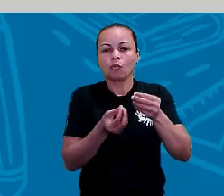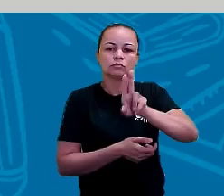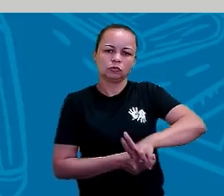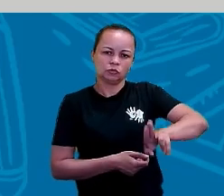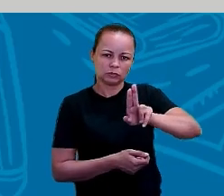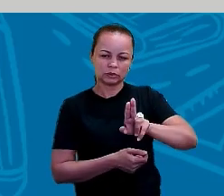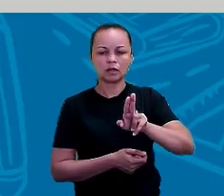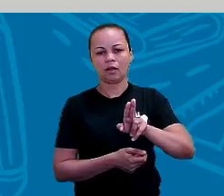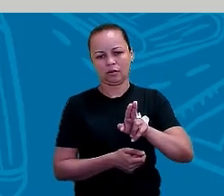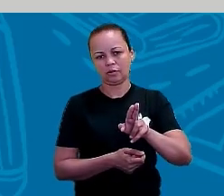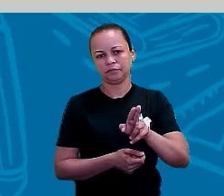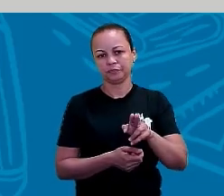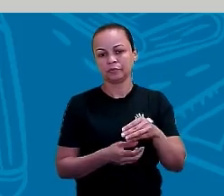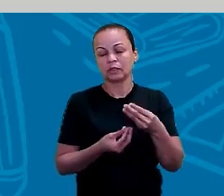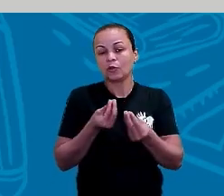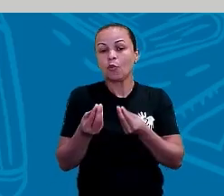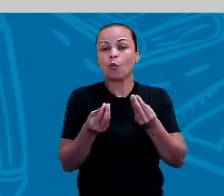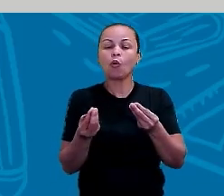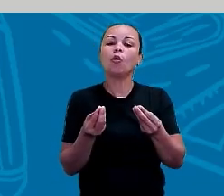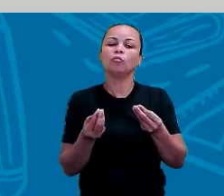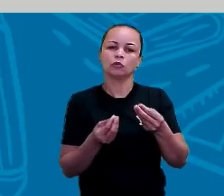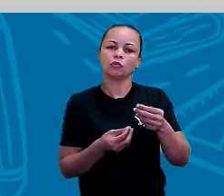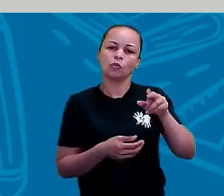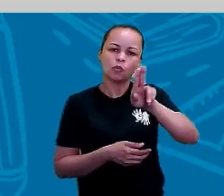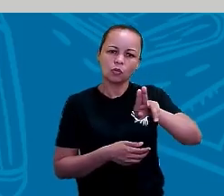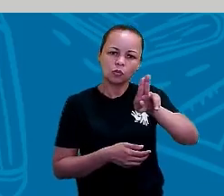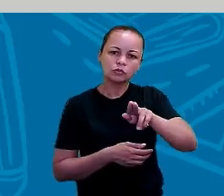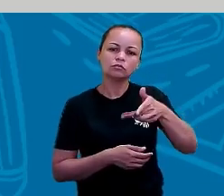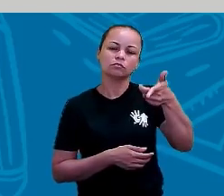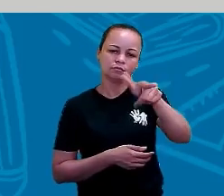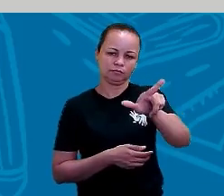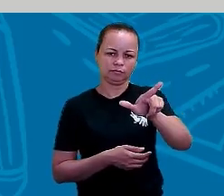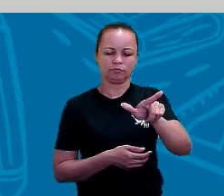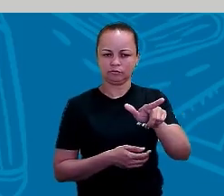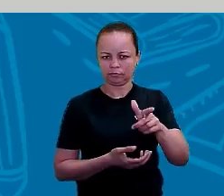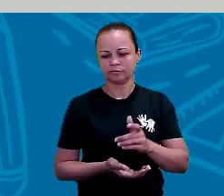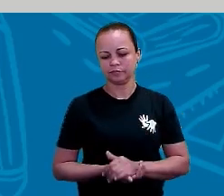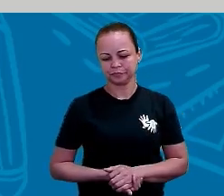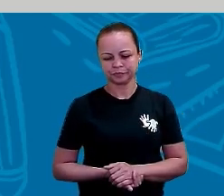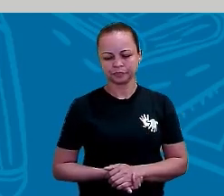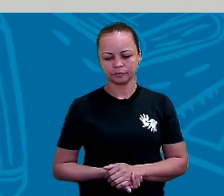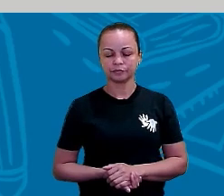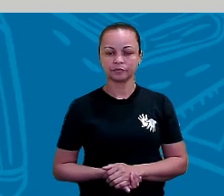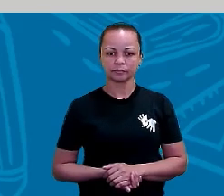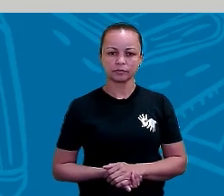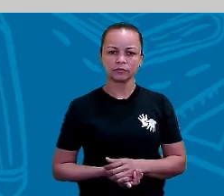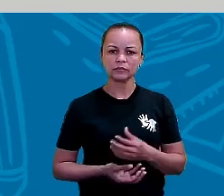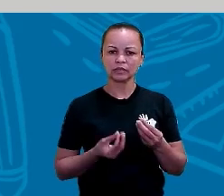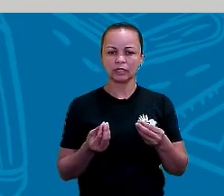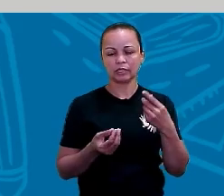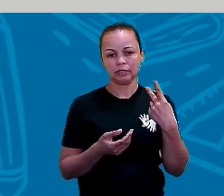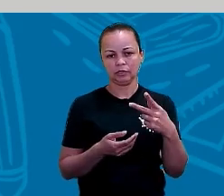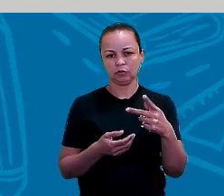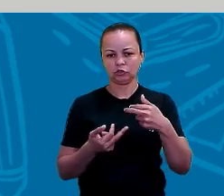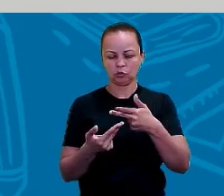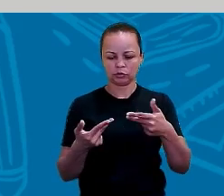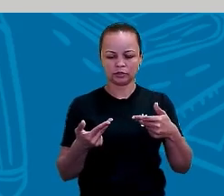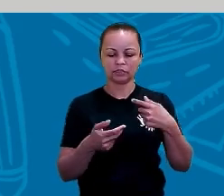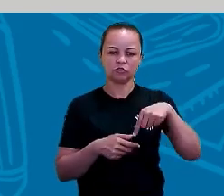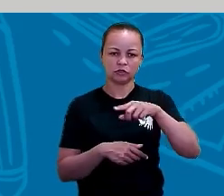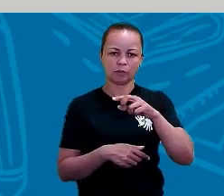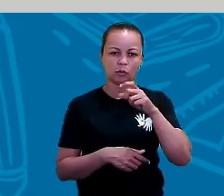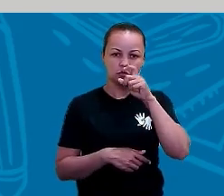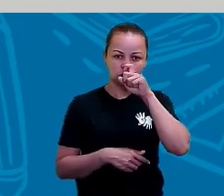está usando e como você pode reutilizar aquilo ali, tá? Aquilo que você produz como lixo, tá